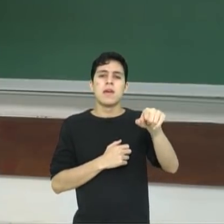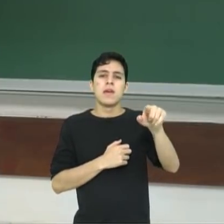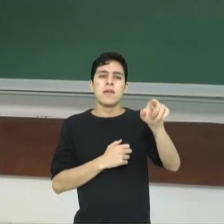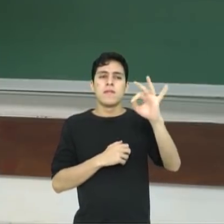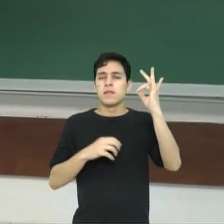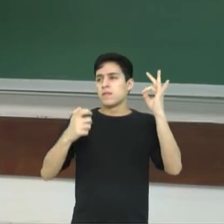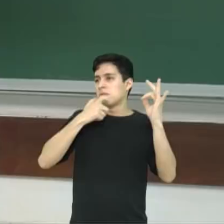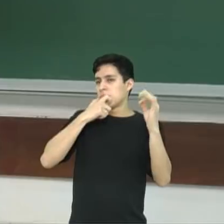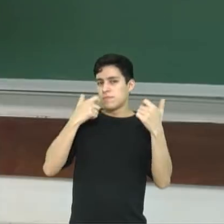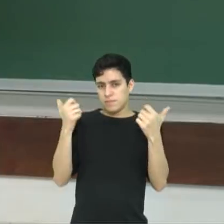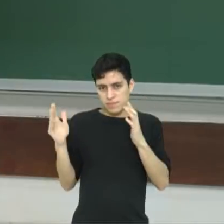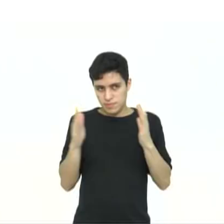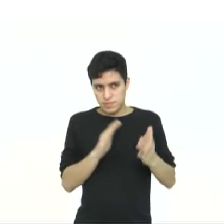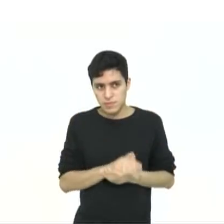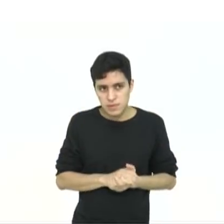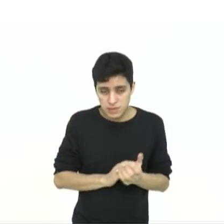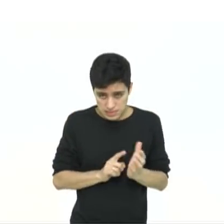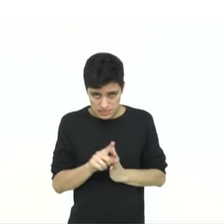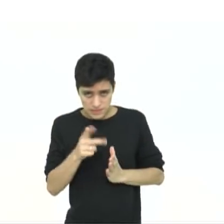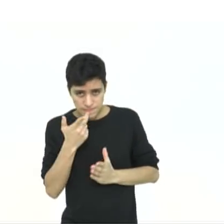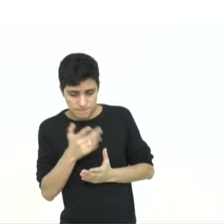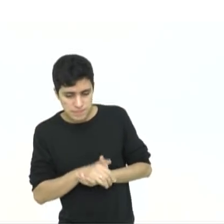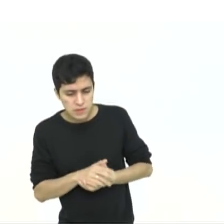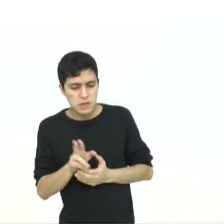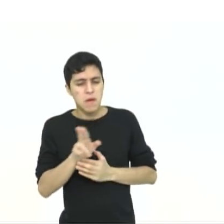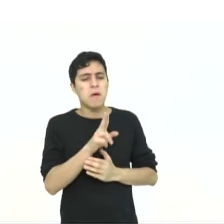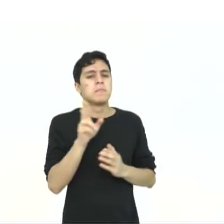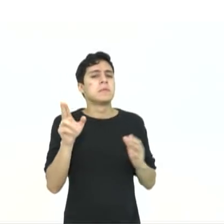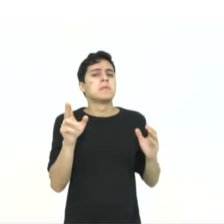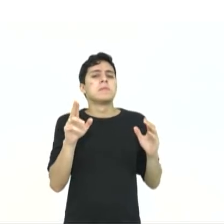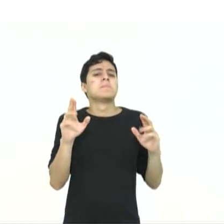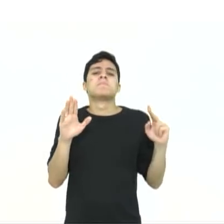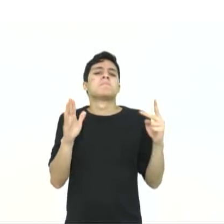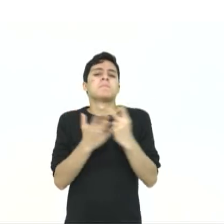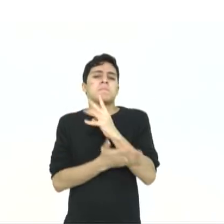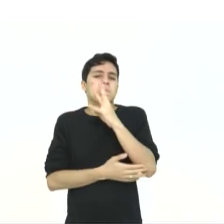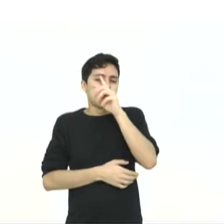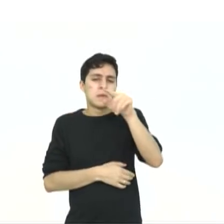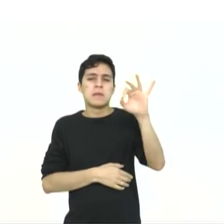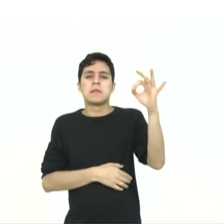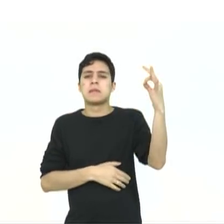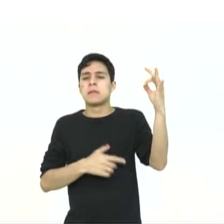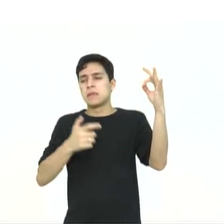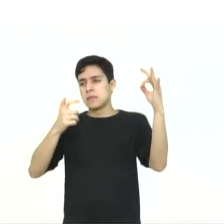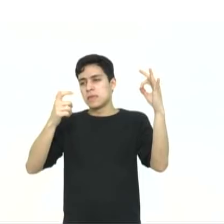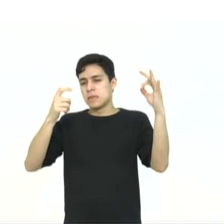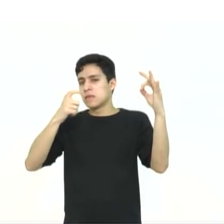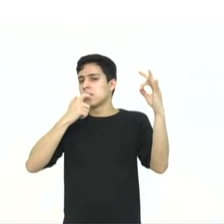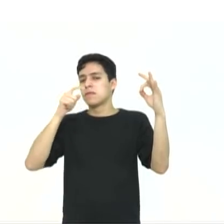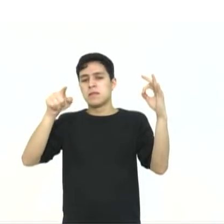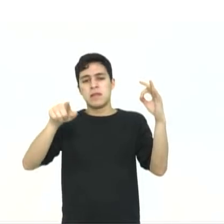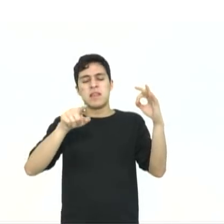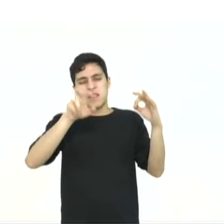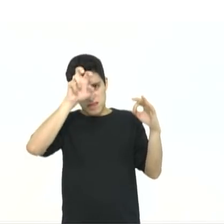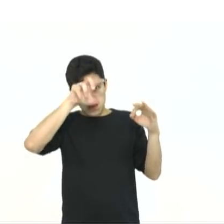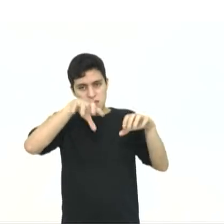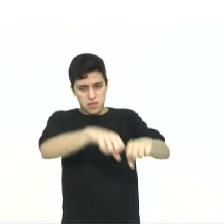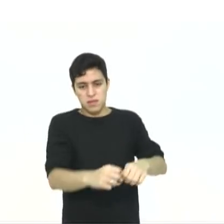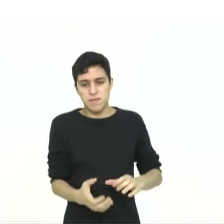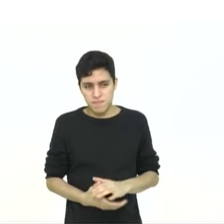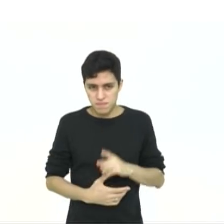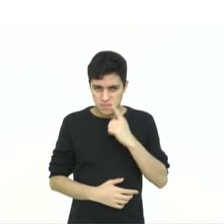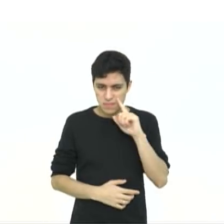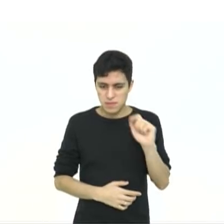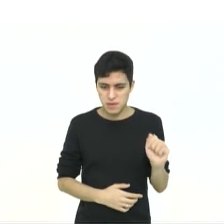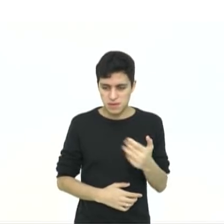Vamos fazer junto esse quiz? Nome do incidente que marcou a disputa territorial, região do Egito entre França e Inglaterra. É a letra A, Guerra da Líbia? Não. É a